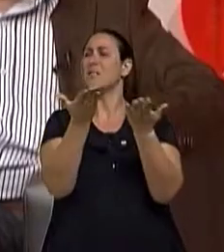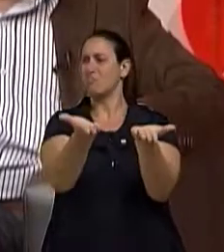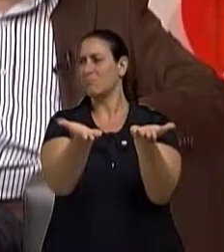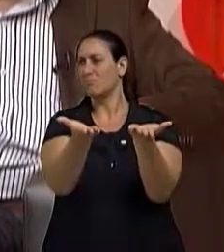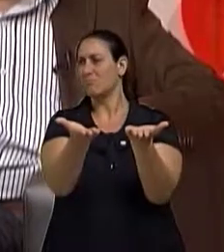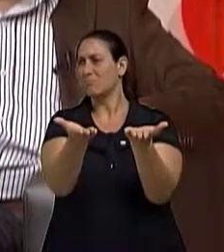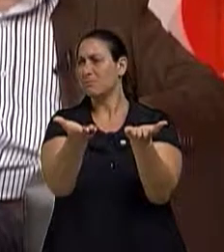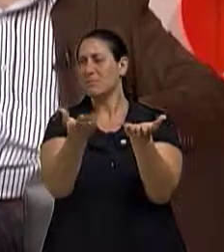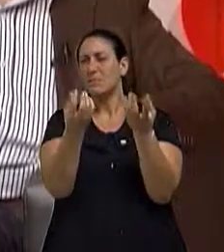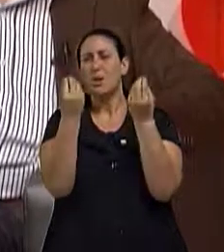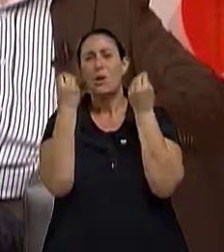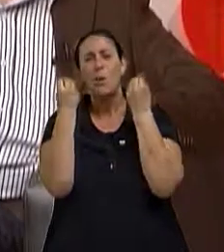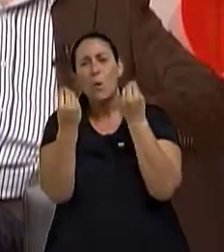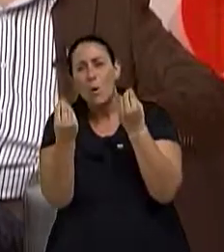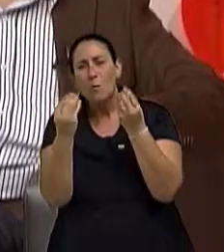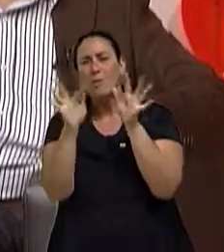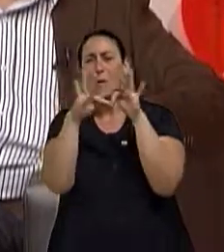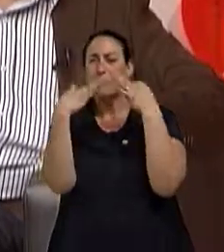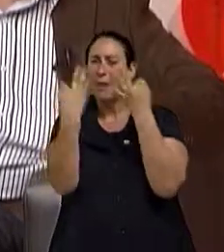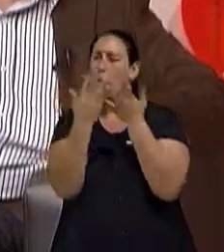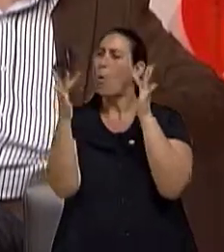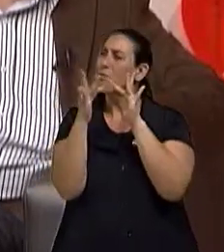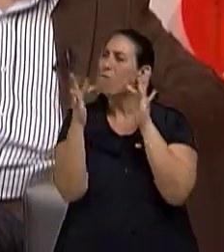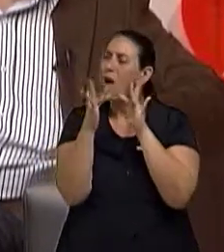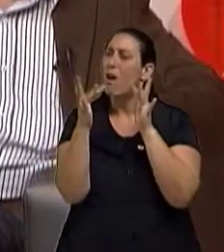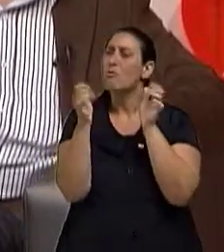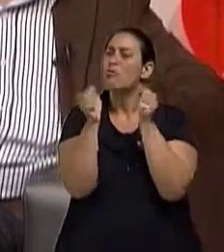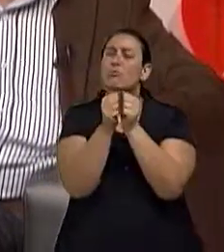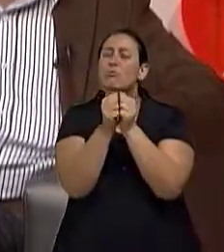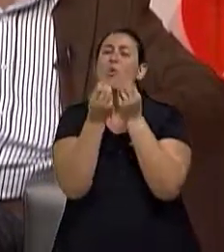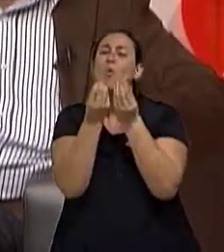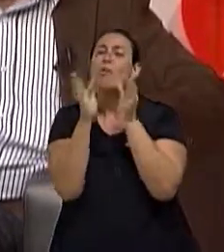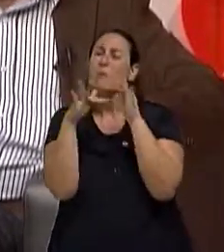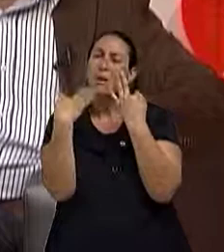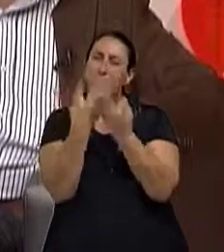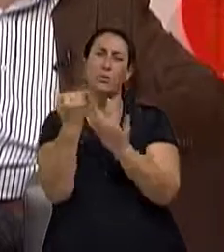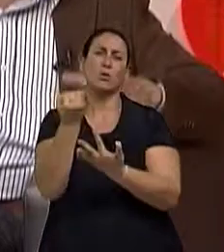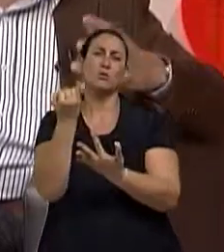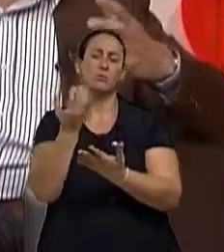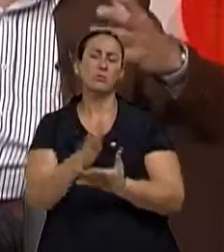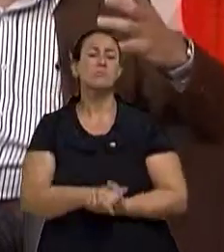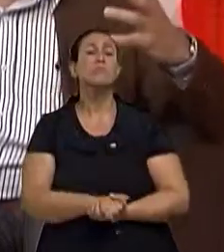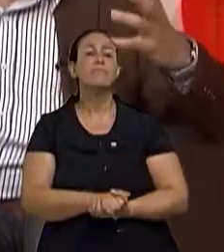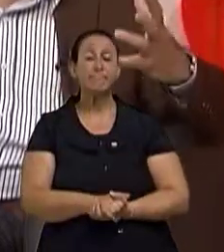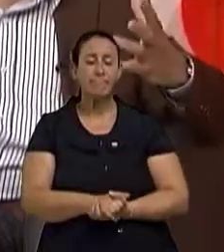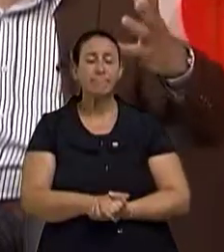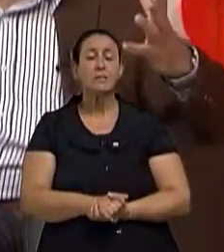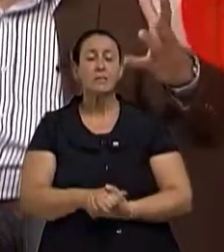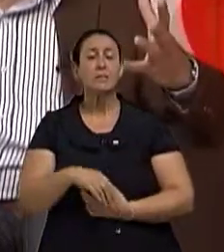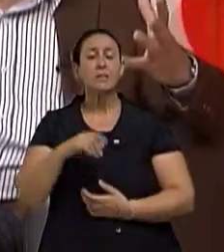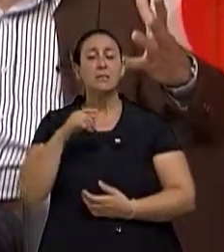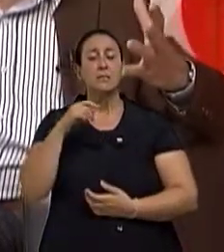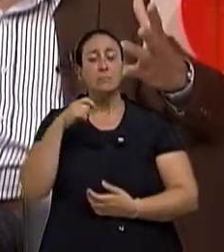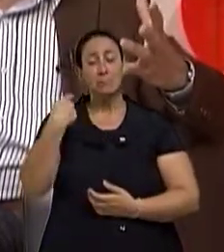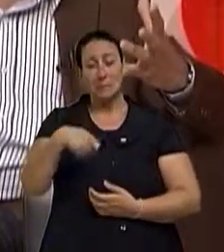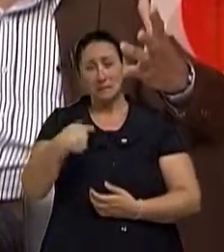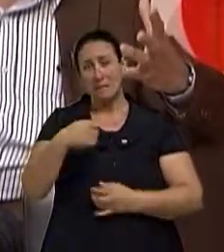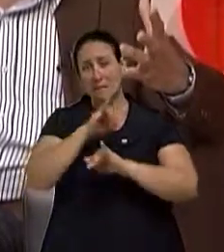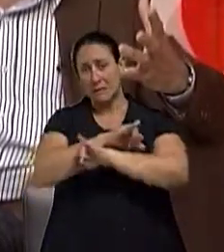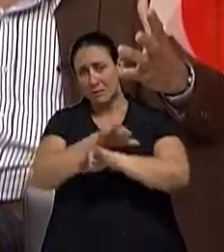famílias, como família, pessoas que vivem junto, que convivem junto. Eu acho muito importante a gente levar em consideração